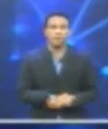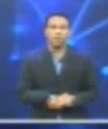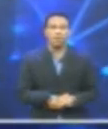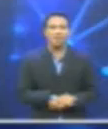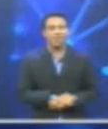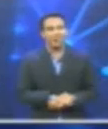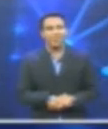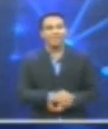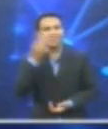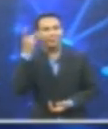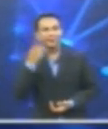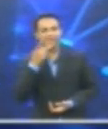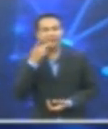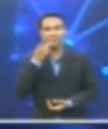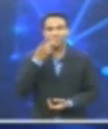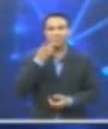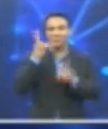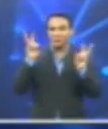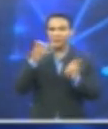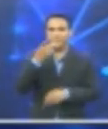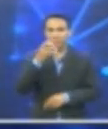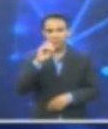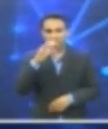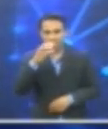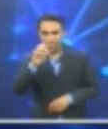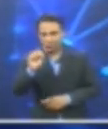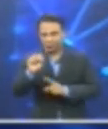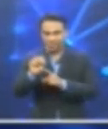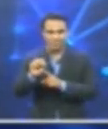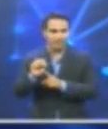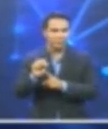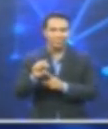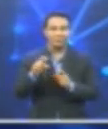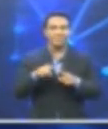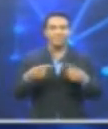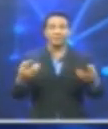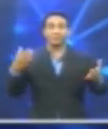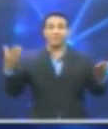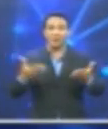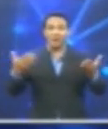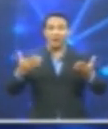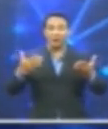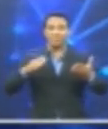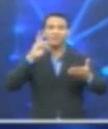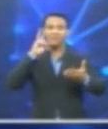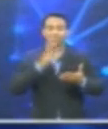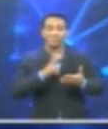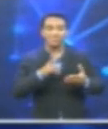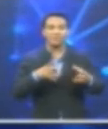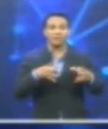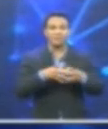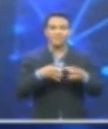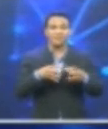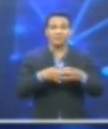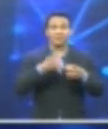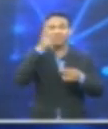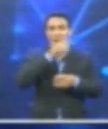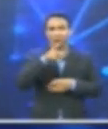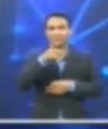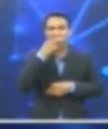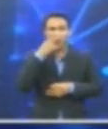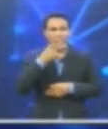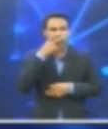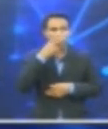com essa mania de falar de poços tubulares. Agora, ultimamente, segundo a mídia nacional, o senhor está muito